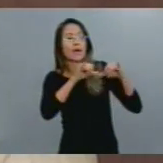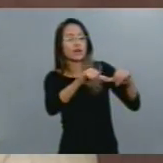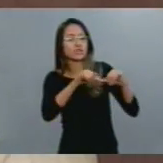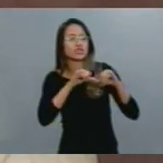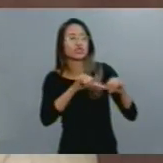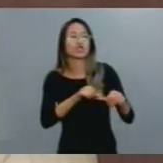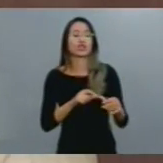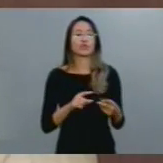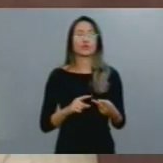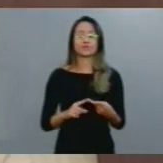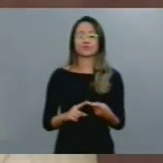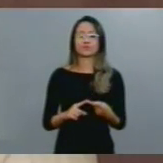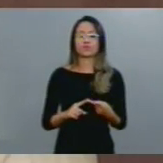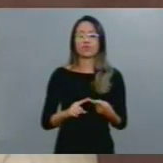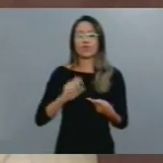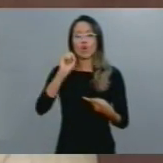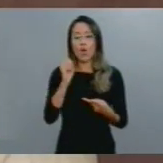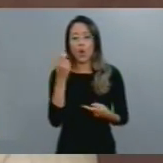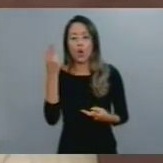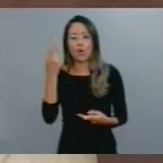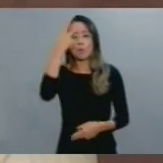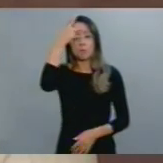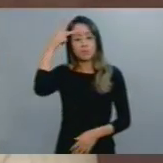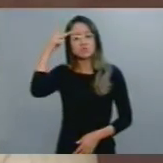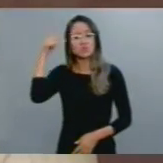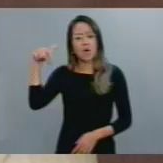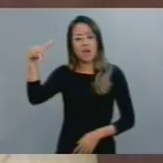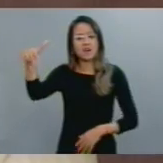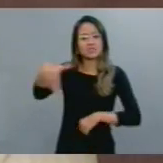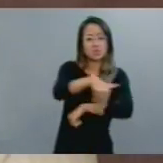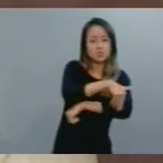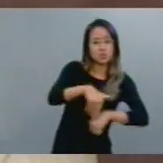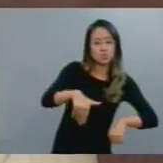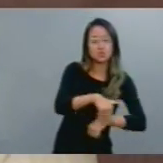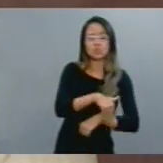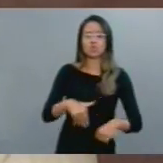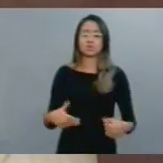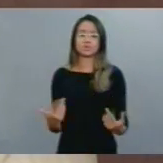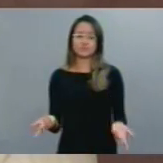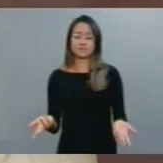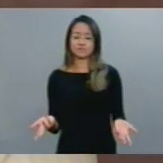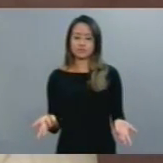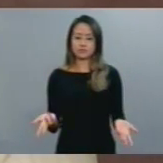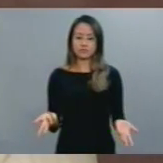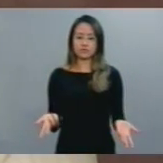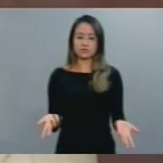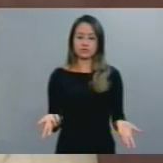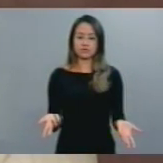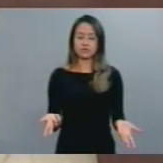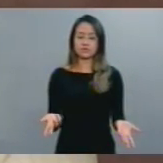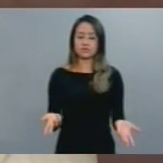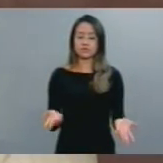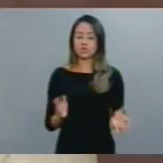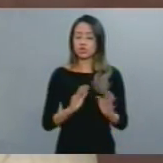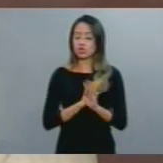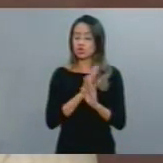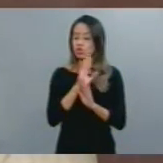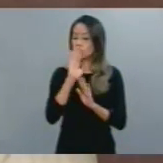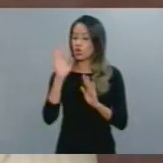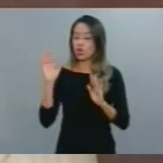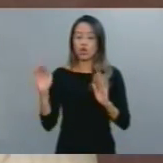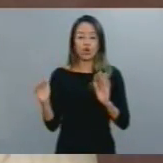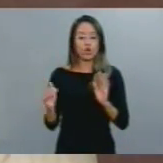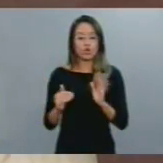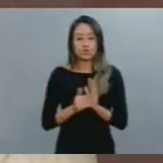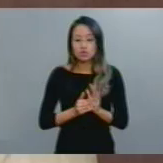bairro, o servidor público, a classe média urbana, todos em uníssono